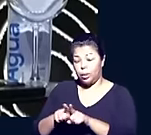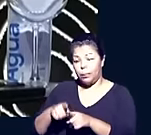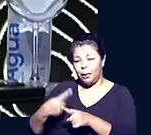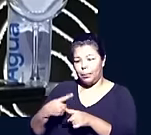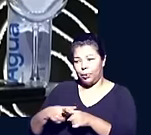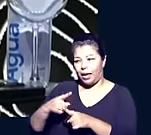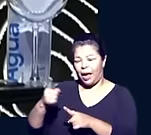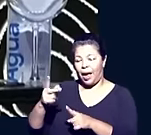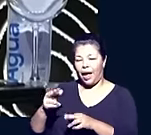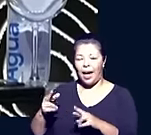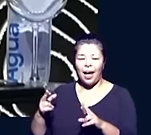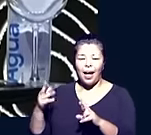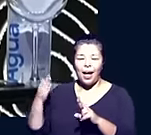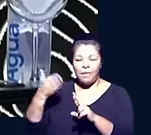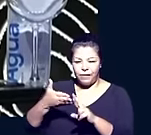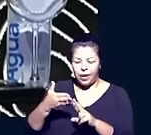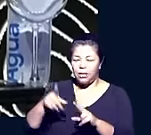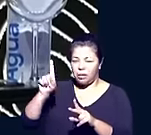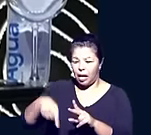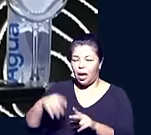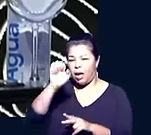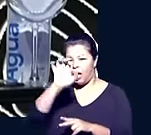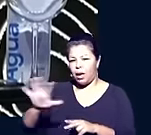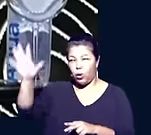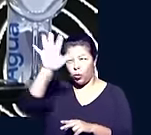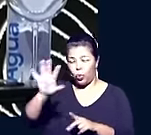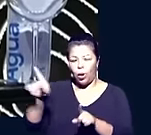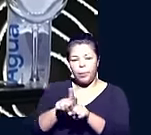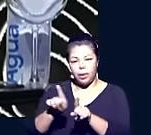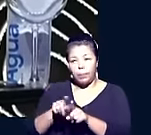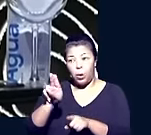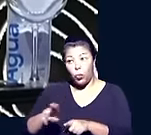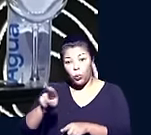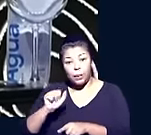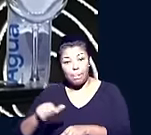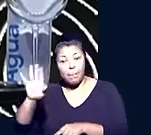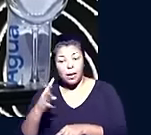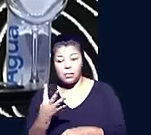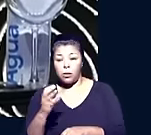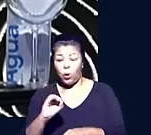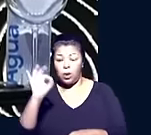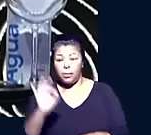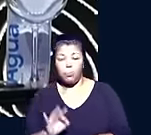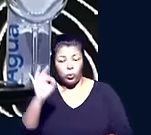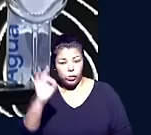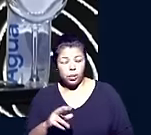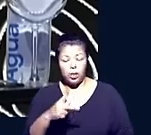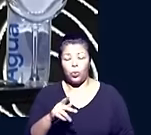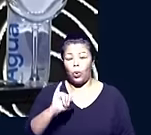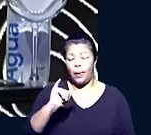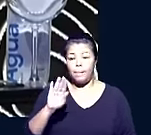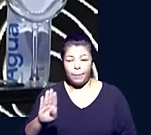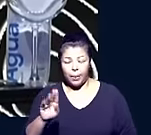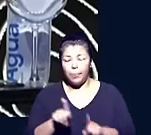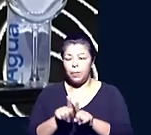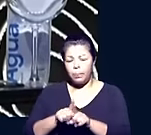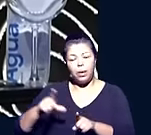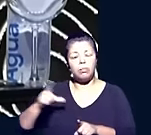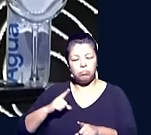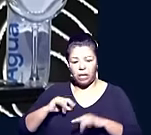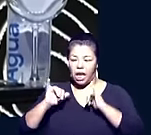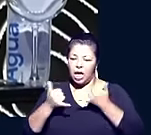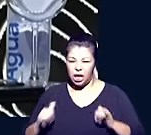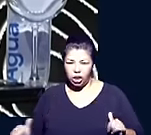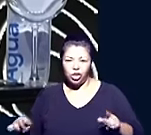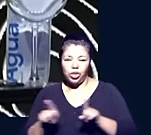PIB nesses subsídios para para essa transição energética o Brasil que é um obviamente um celeiro de fontes renováveis ainda fica um pouco